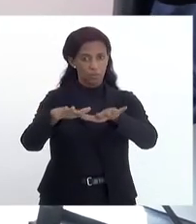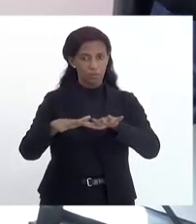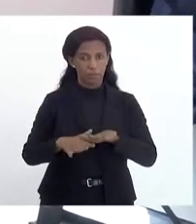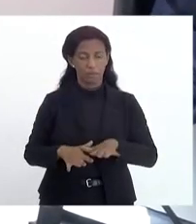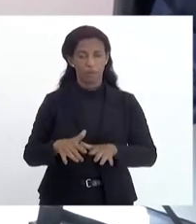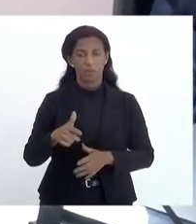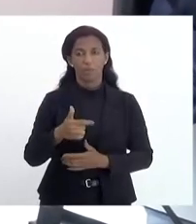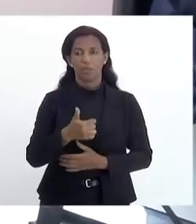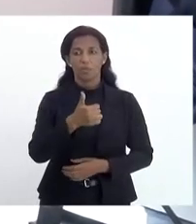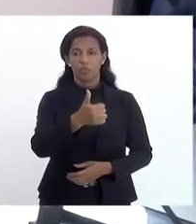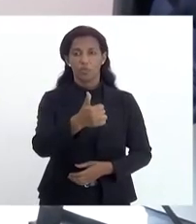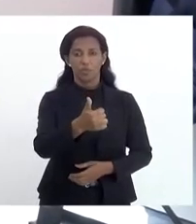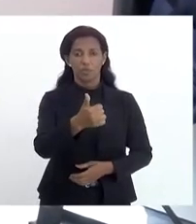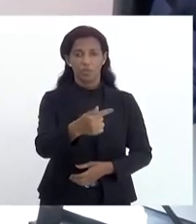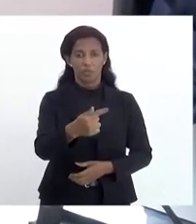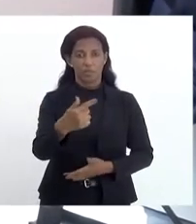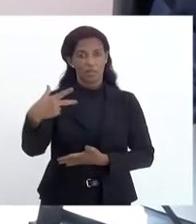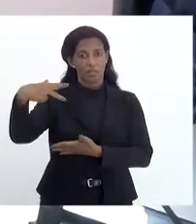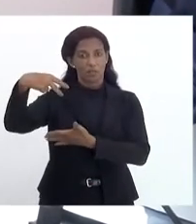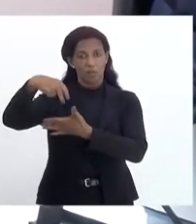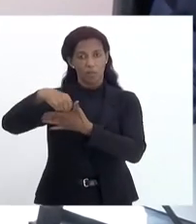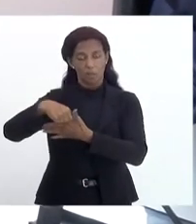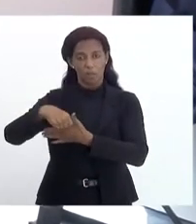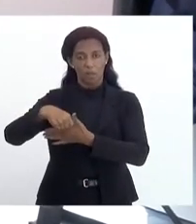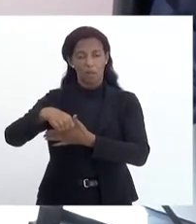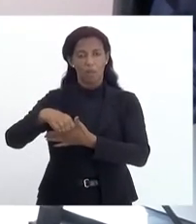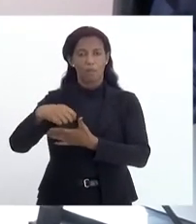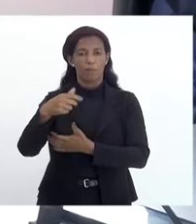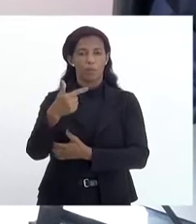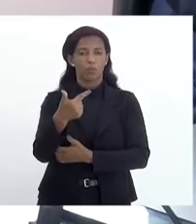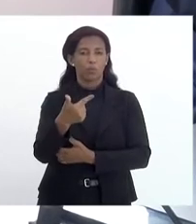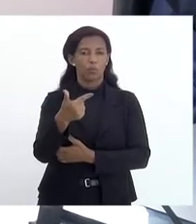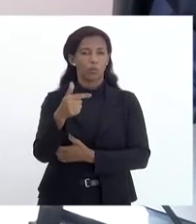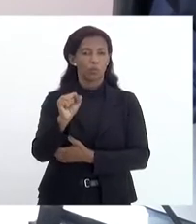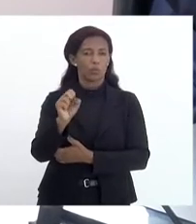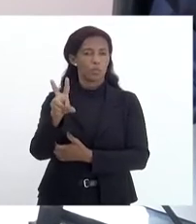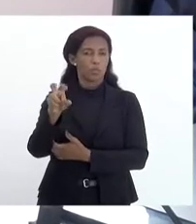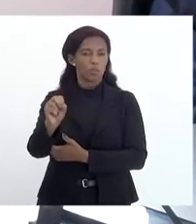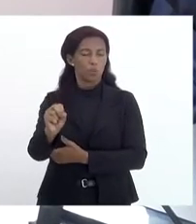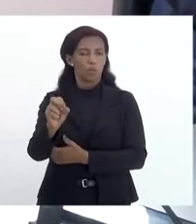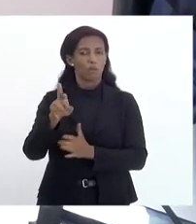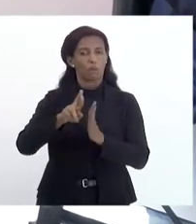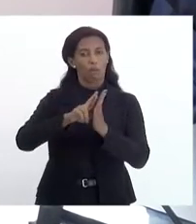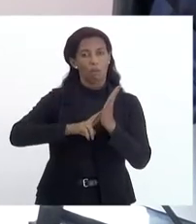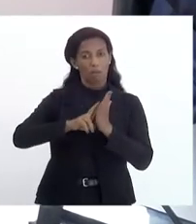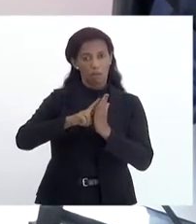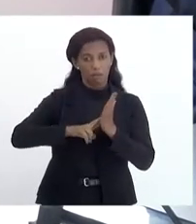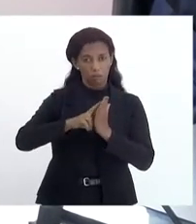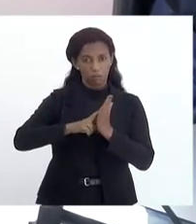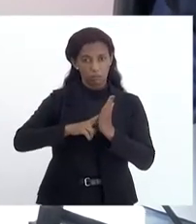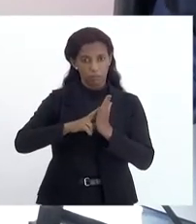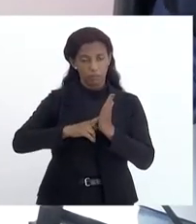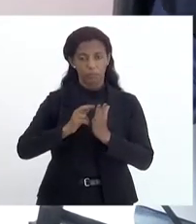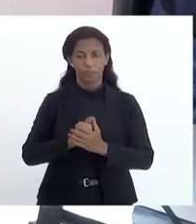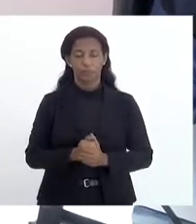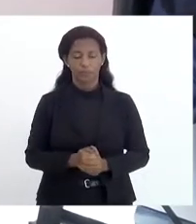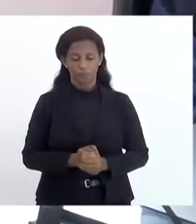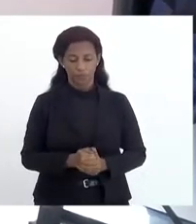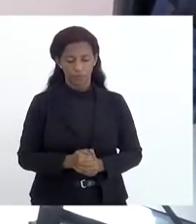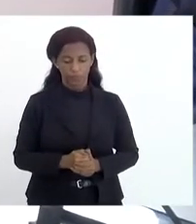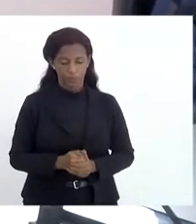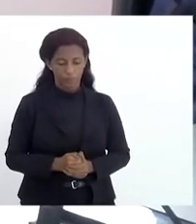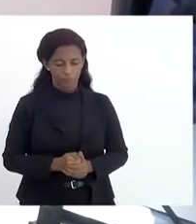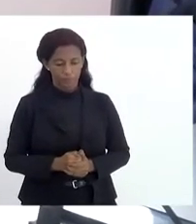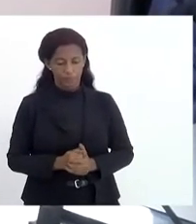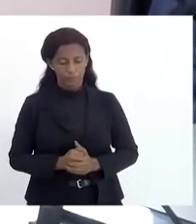dia 17/8/21 foi a anexação PL 2850. O parecer do relator. Senhor presidente. Sim,